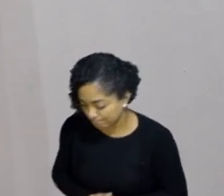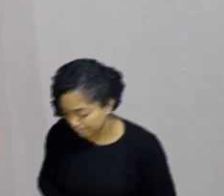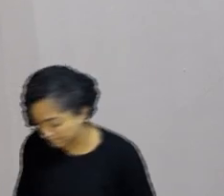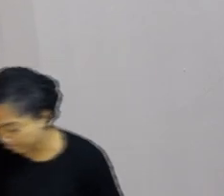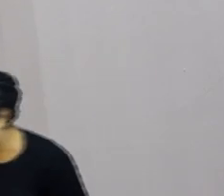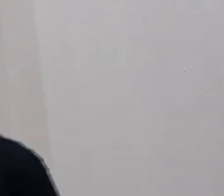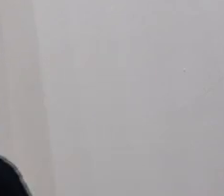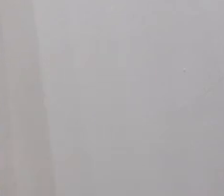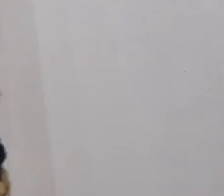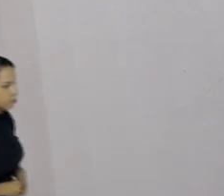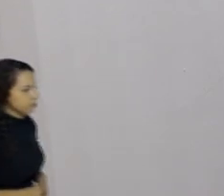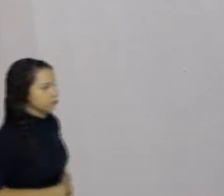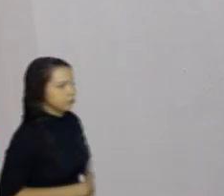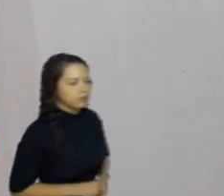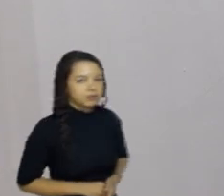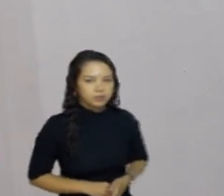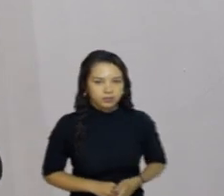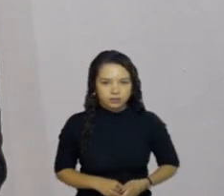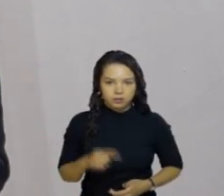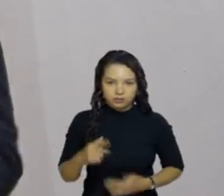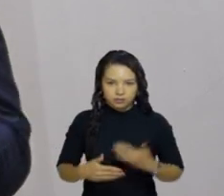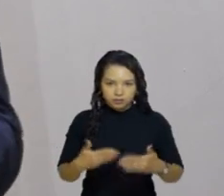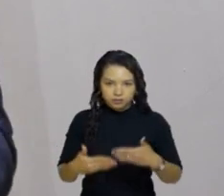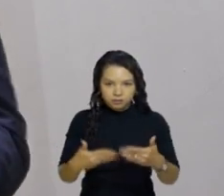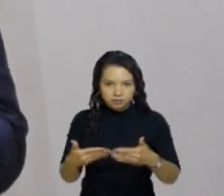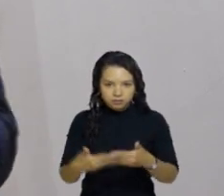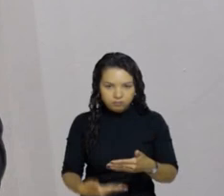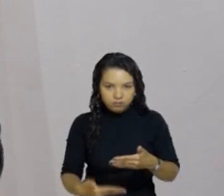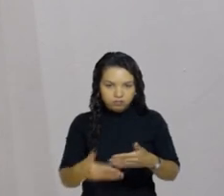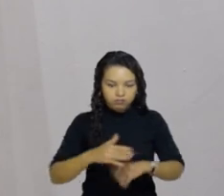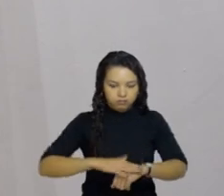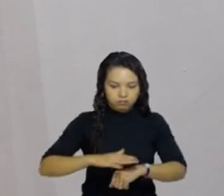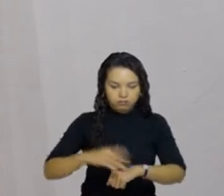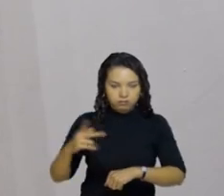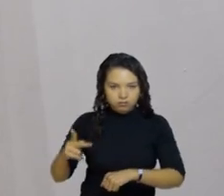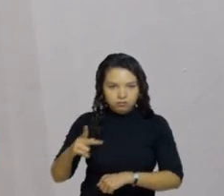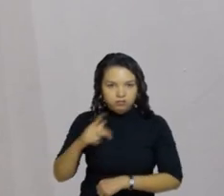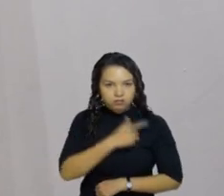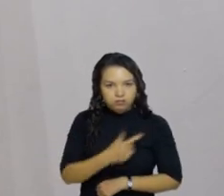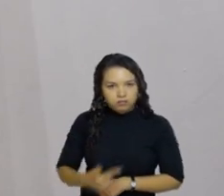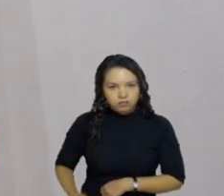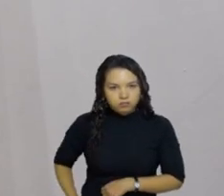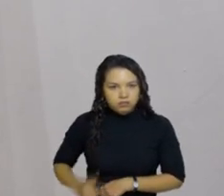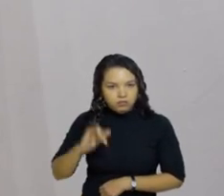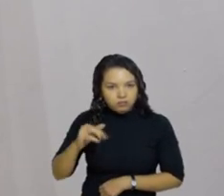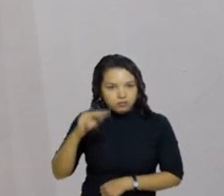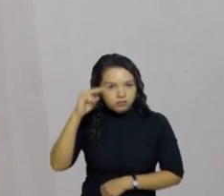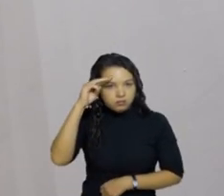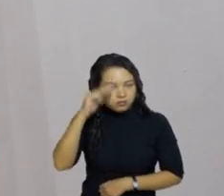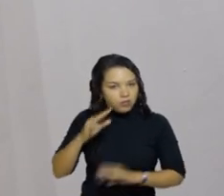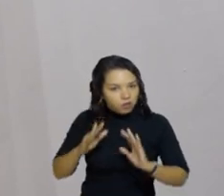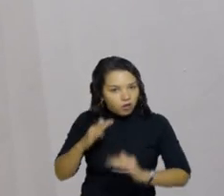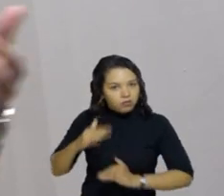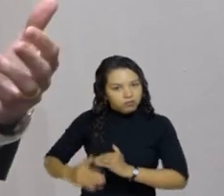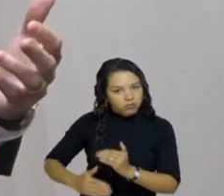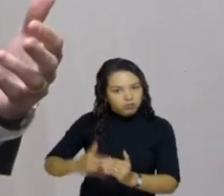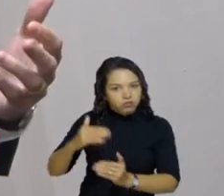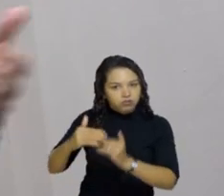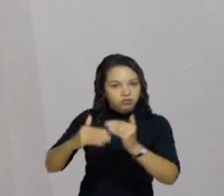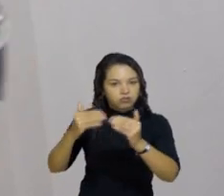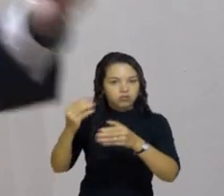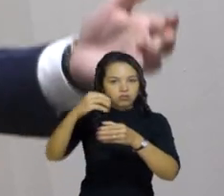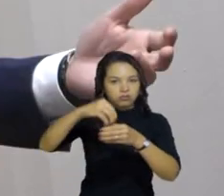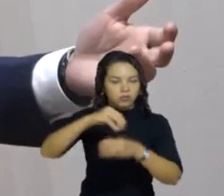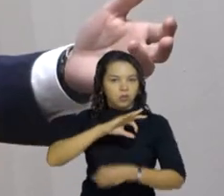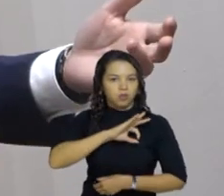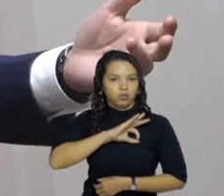processo de início do governador Jorginho tem ensejado um conjunto de avanços dentro da Polícia Civil. Nós podemos